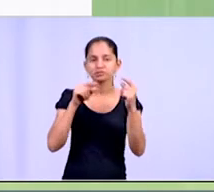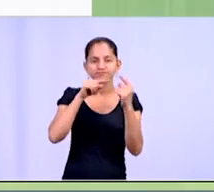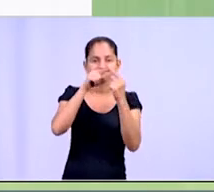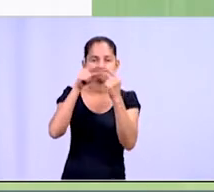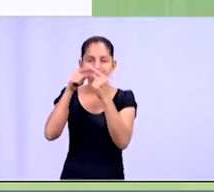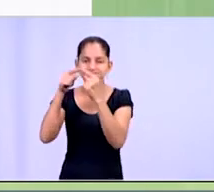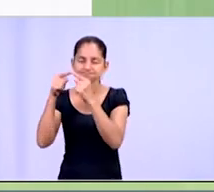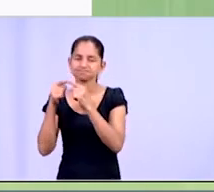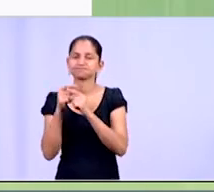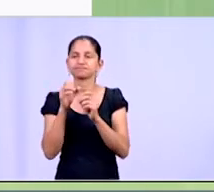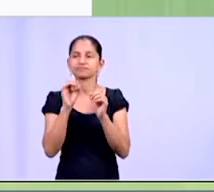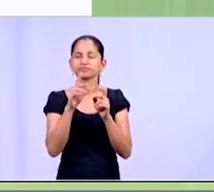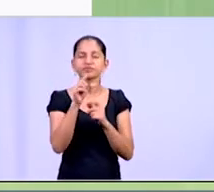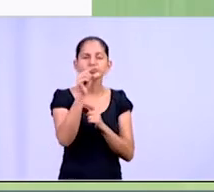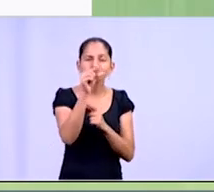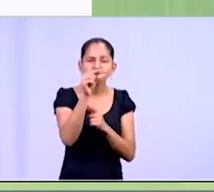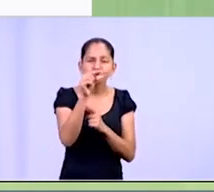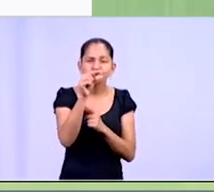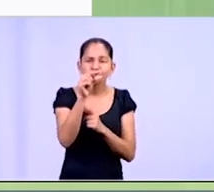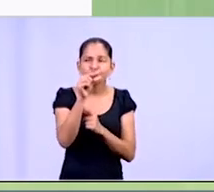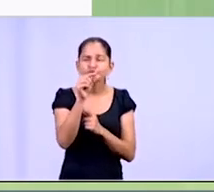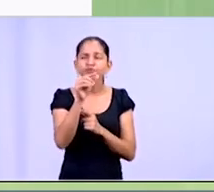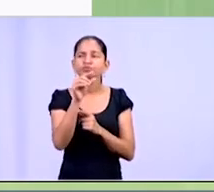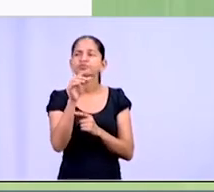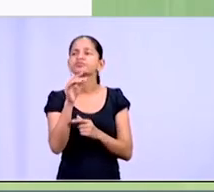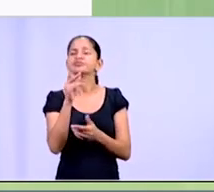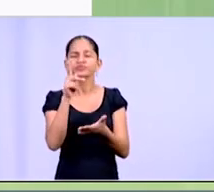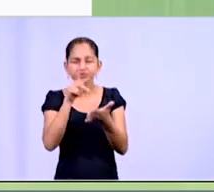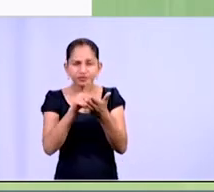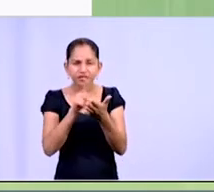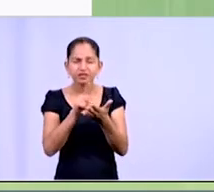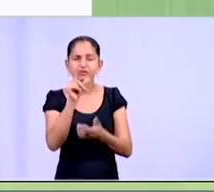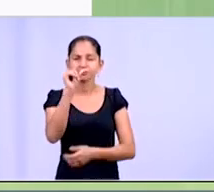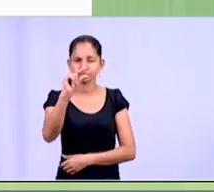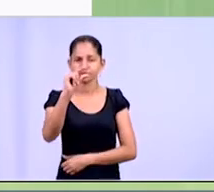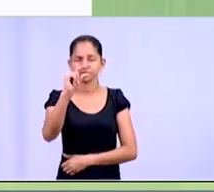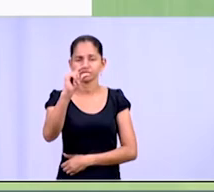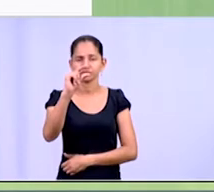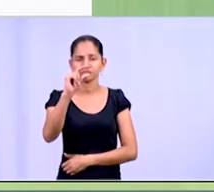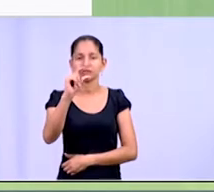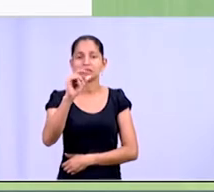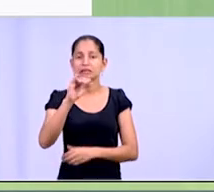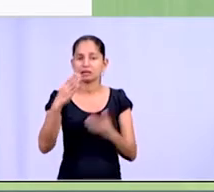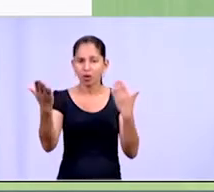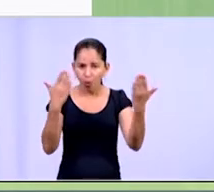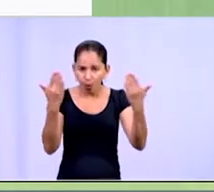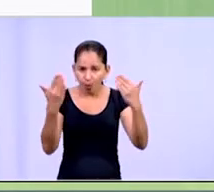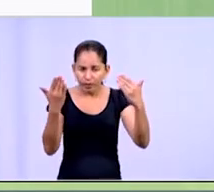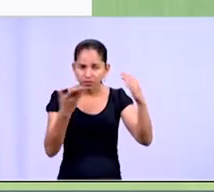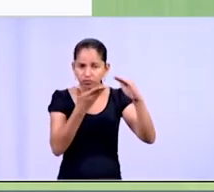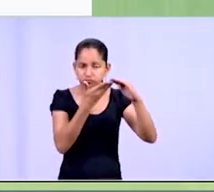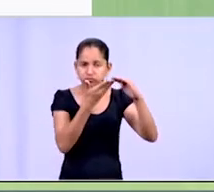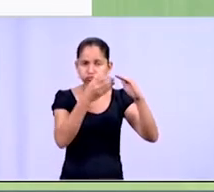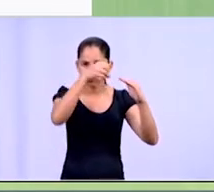aqui, né? Era uma coisinha bem pequenininha, mais ou menos desse tamanho, em comparação com as válvulas, que eram bem